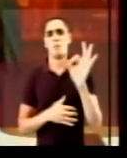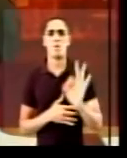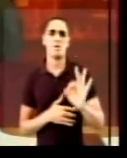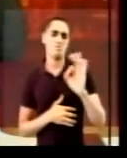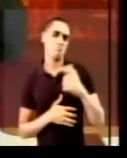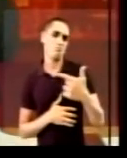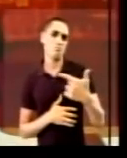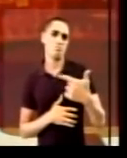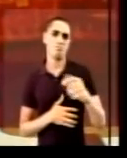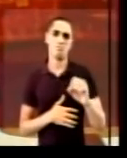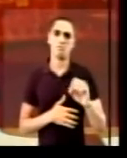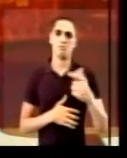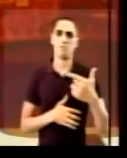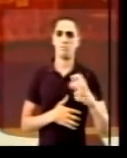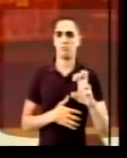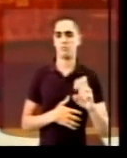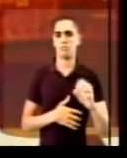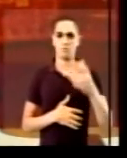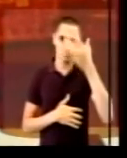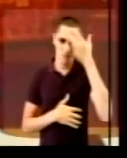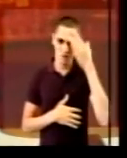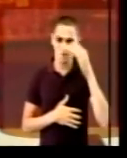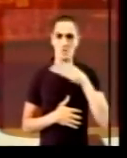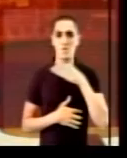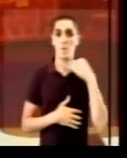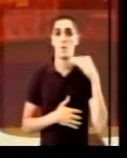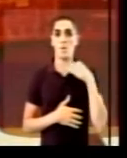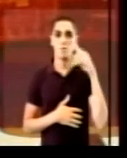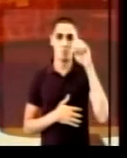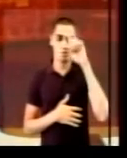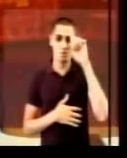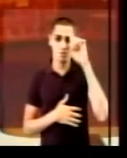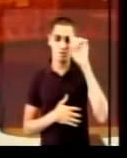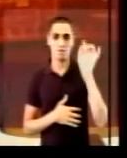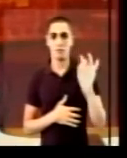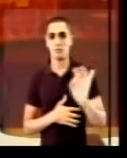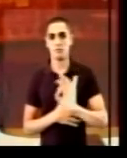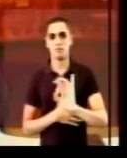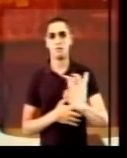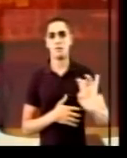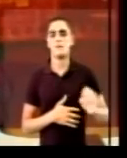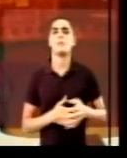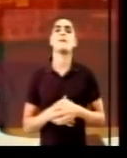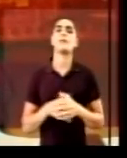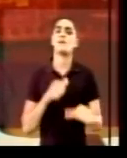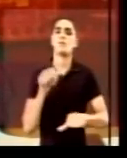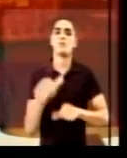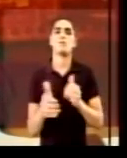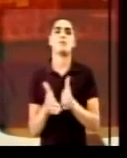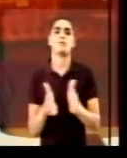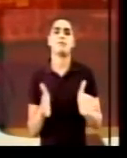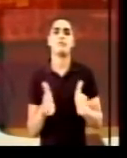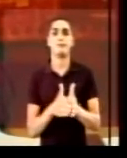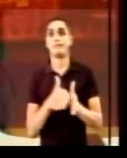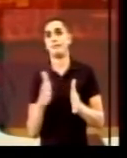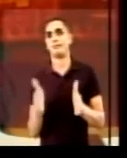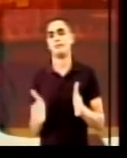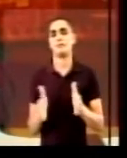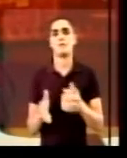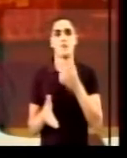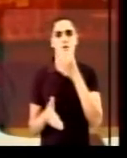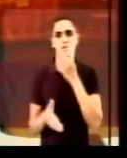diários para podermos ir para outra fase, para ir para o vermelho. Então, existe